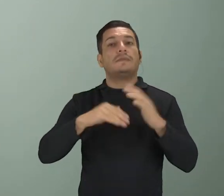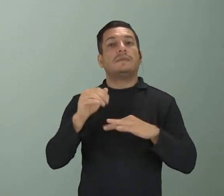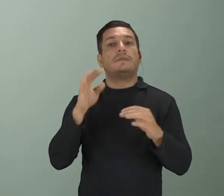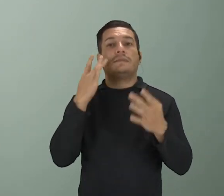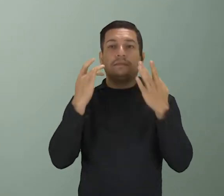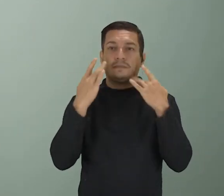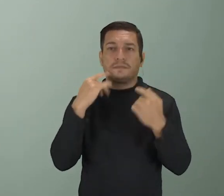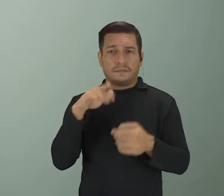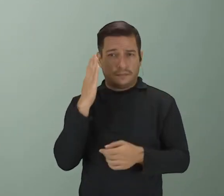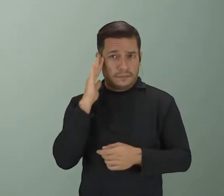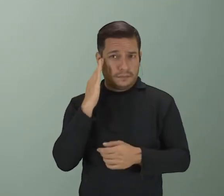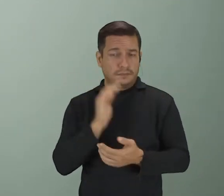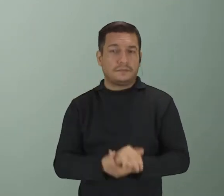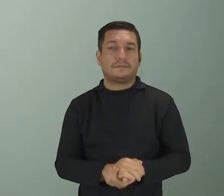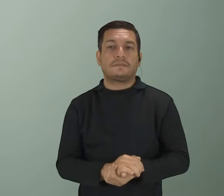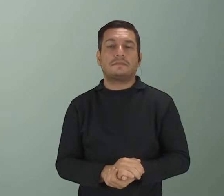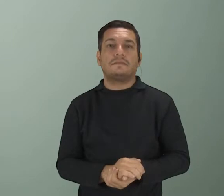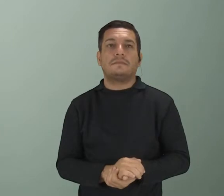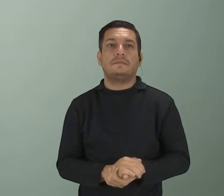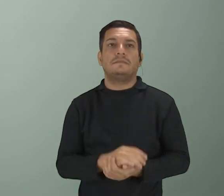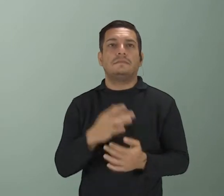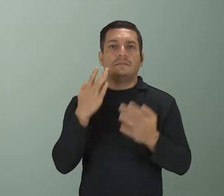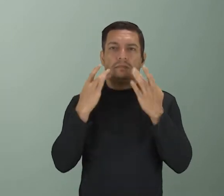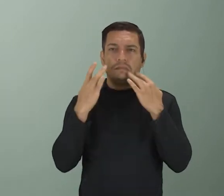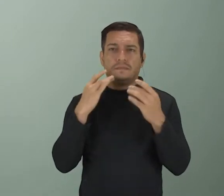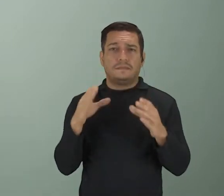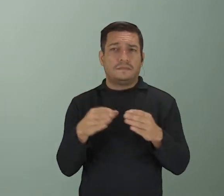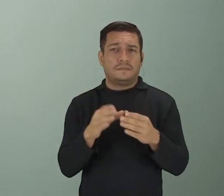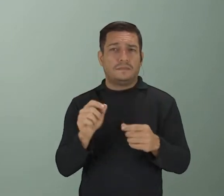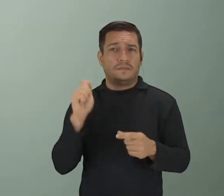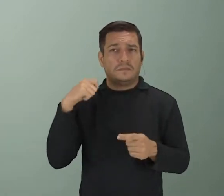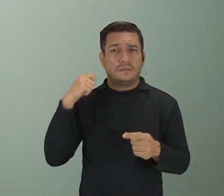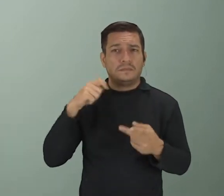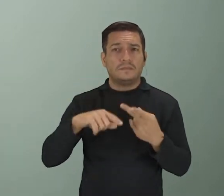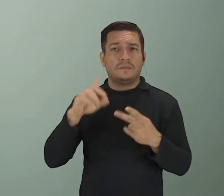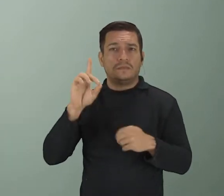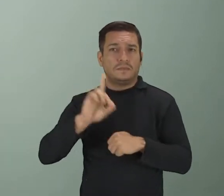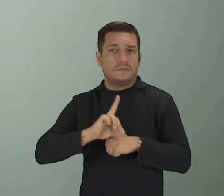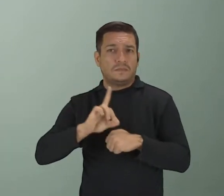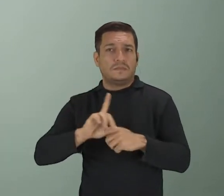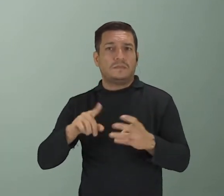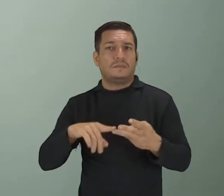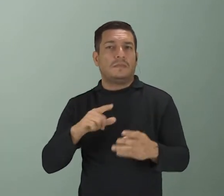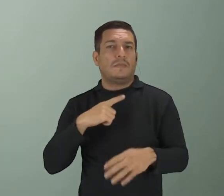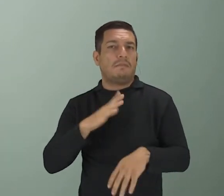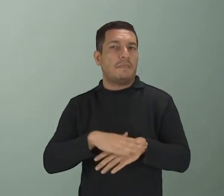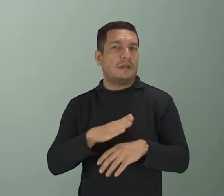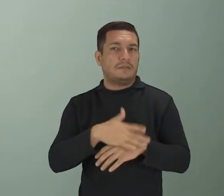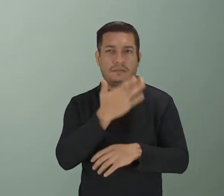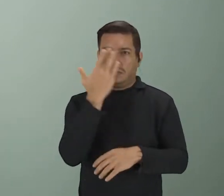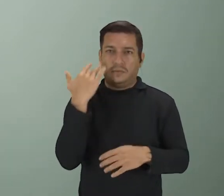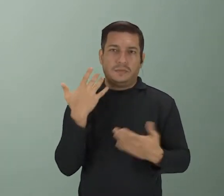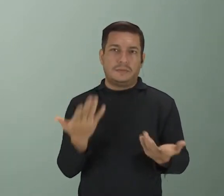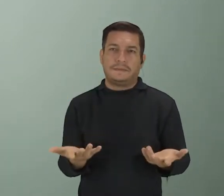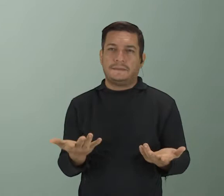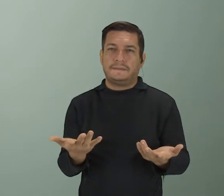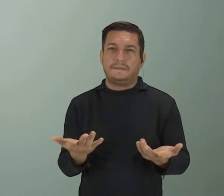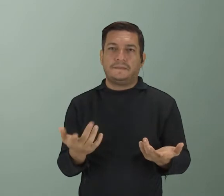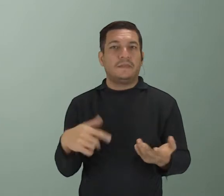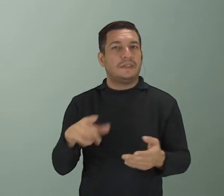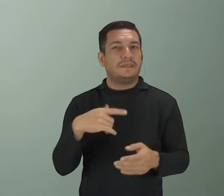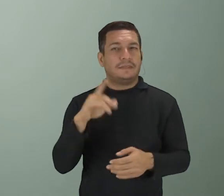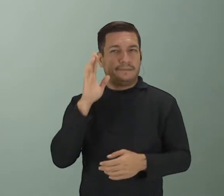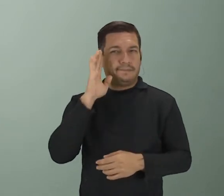teatro? Será que o teatro é composto apenas pelo ator, pelo diretor ou tem mais gente? Nossa, vocês